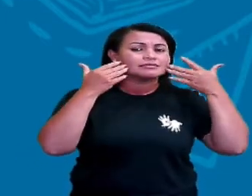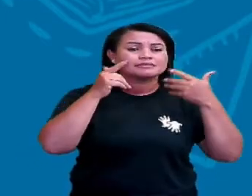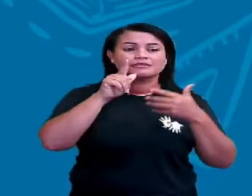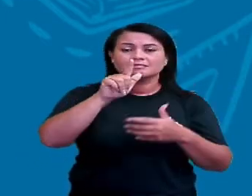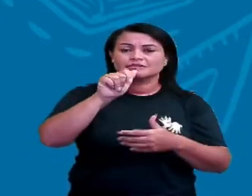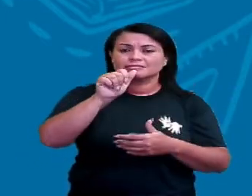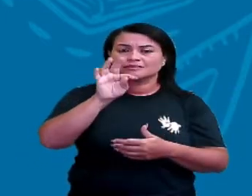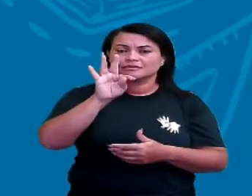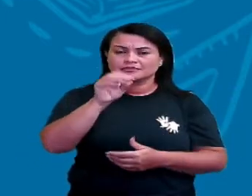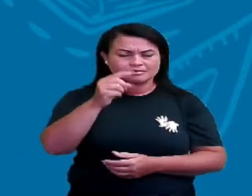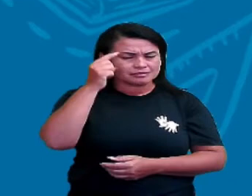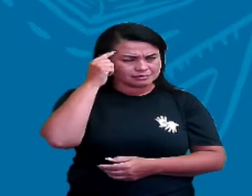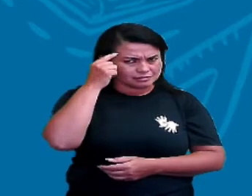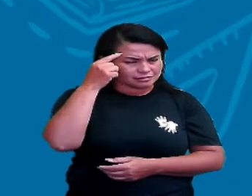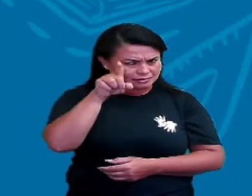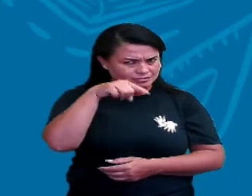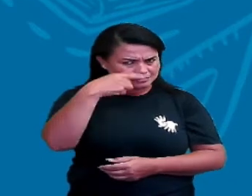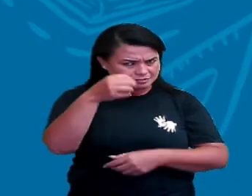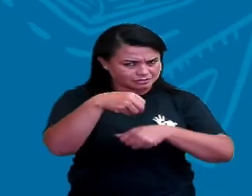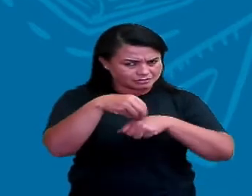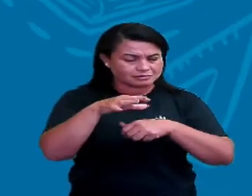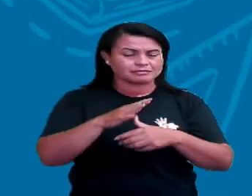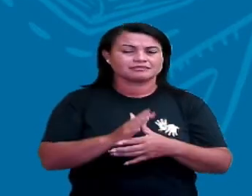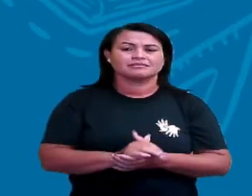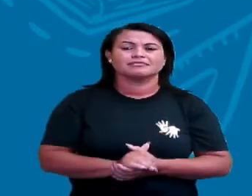casa que eu já revelo para vocês quais são.